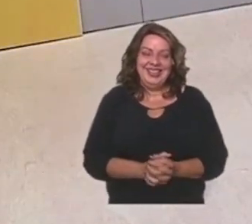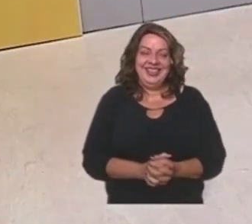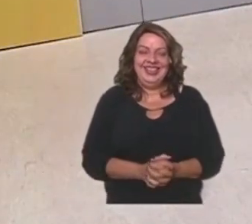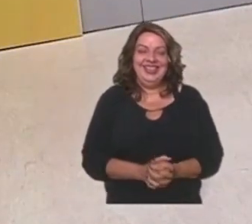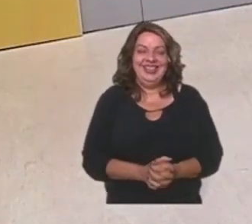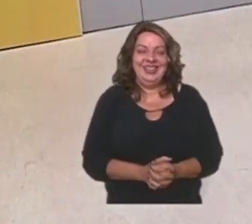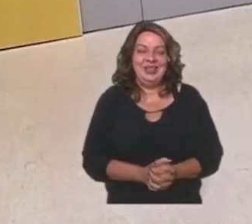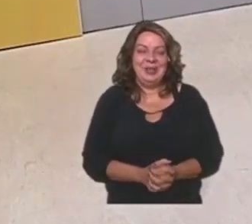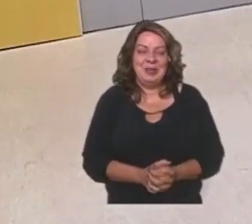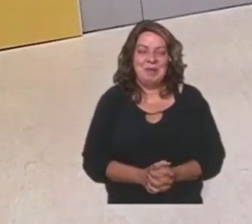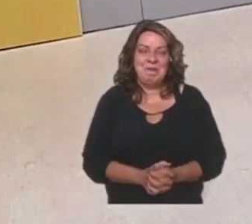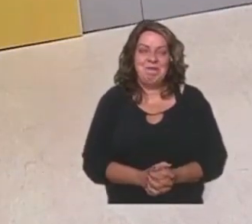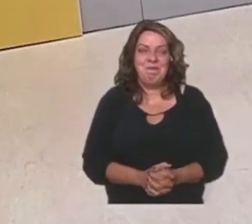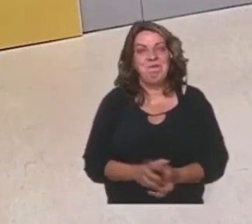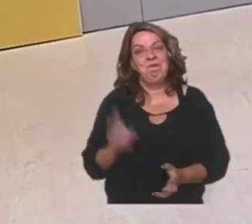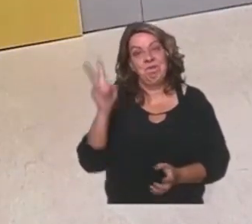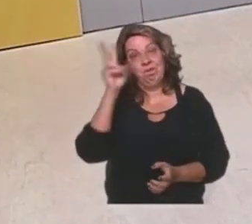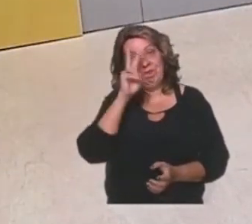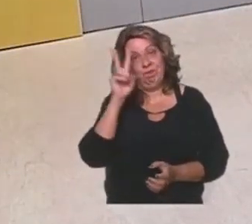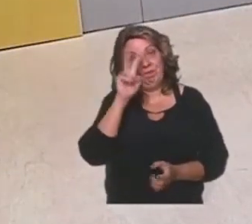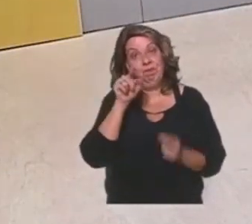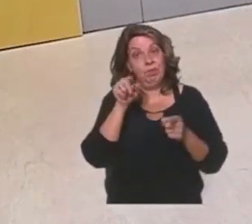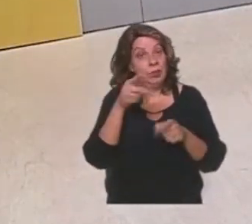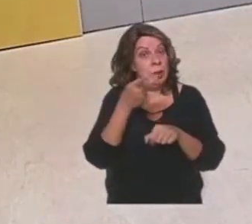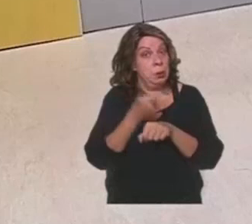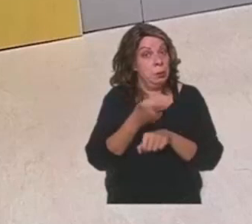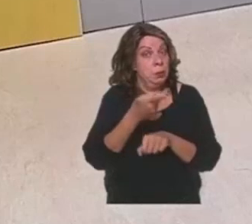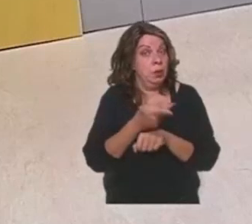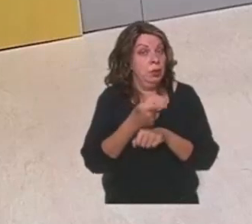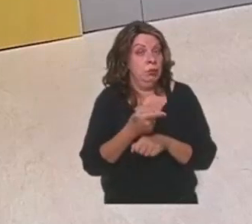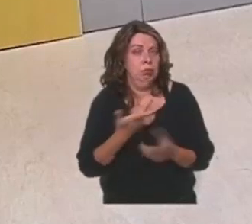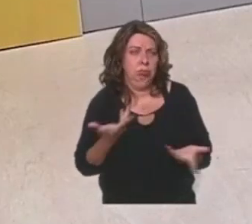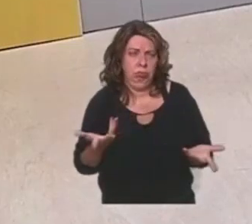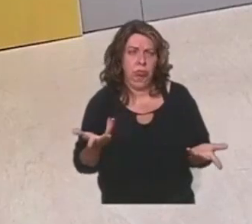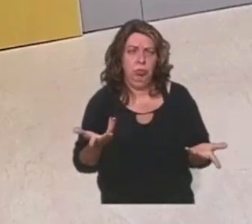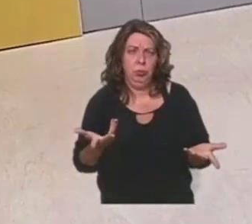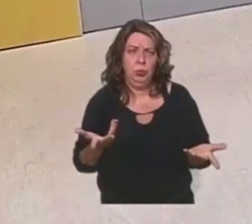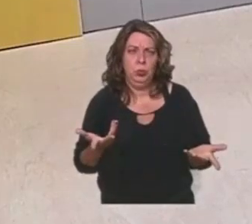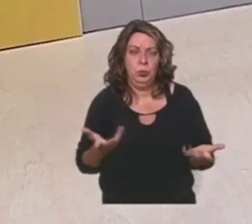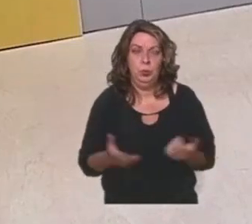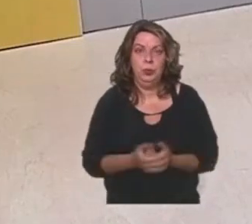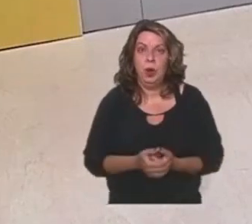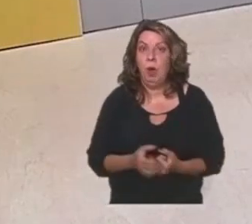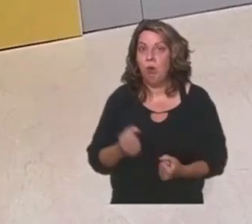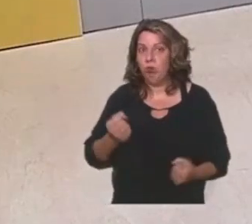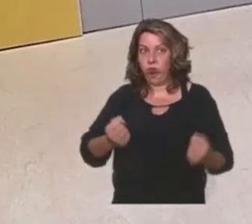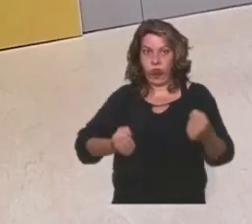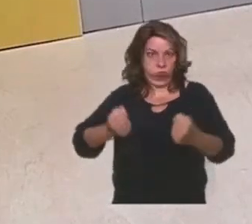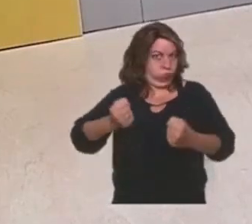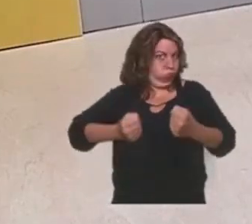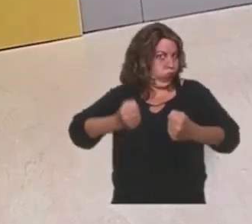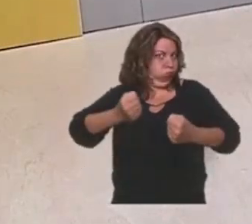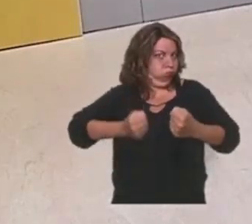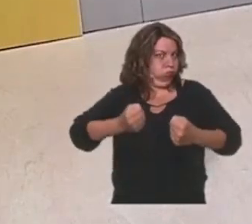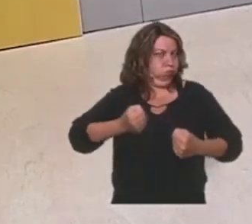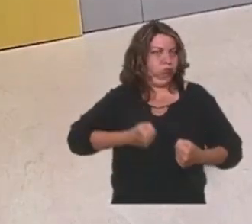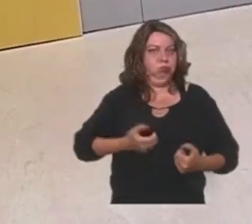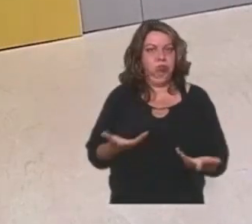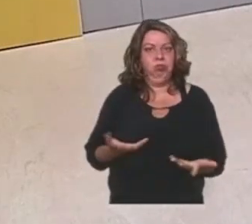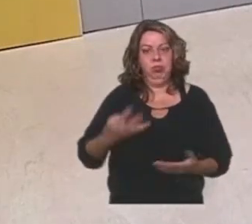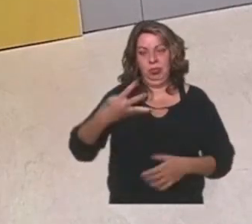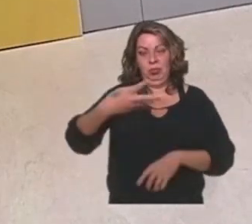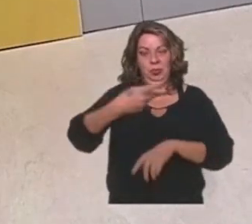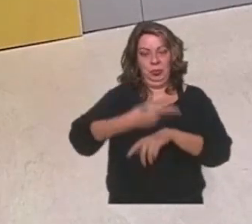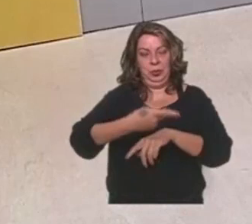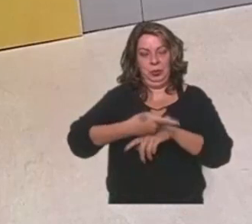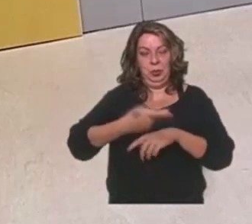Gente, ó, lembrando pra vocês aí que premiação maravilhosa, uma Ford Ranger, quarto prêmio, todo mundo